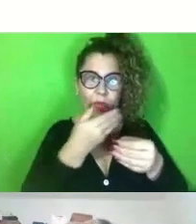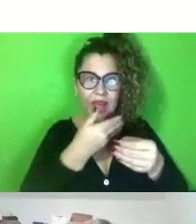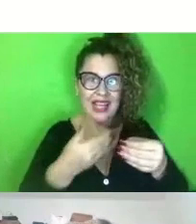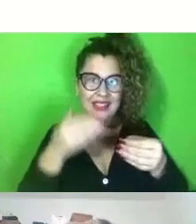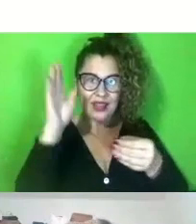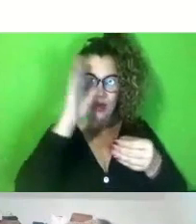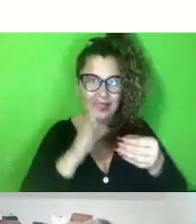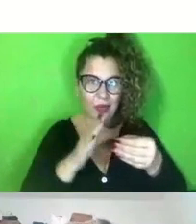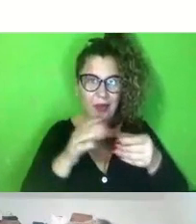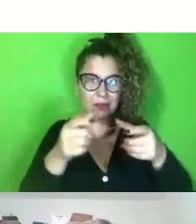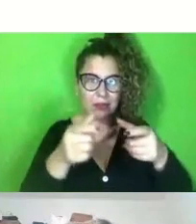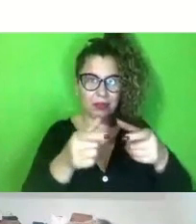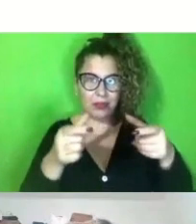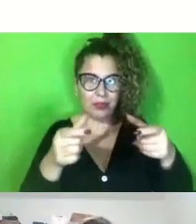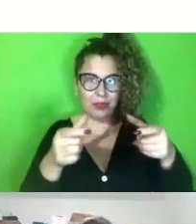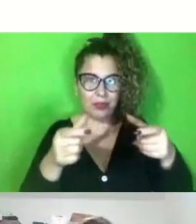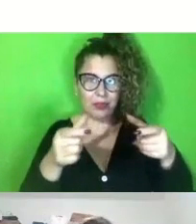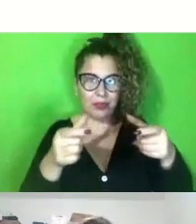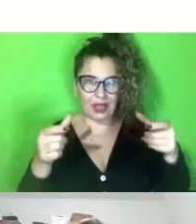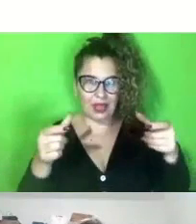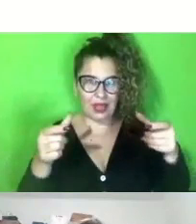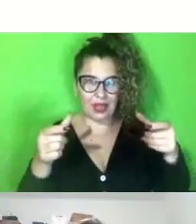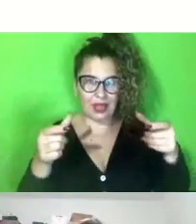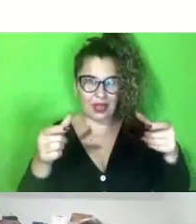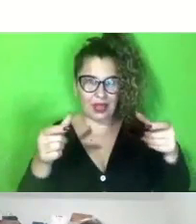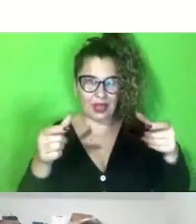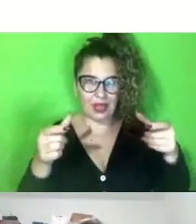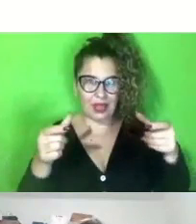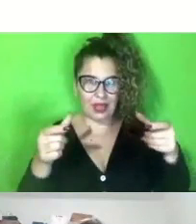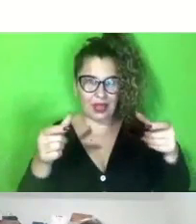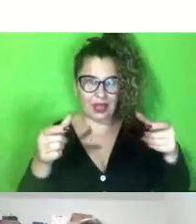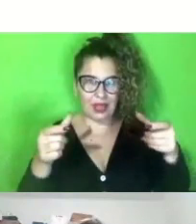aí, dois polos que a gente tem que alinhar